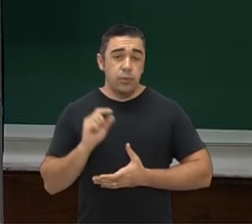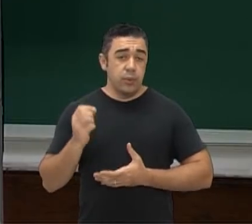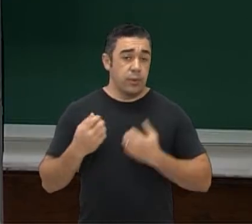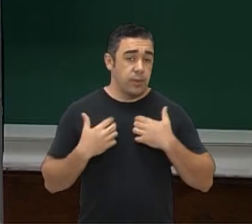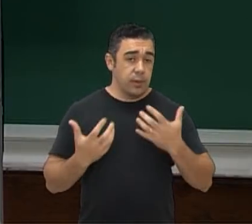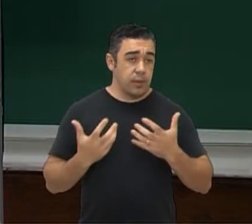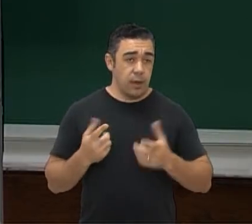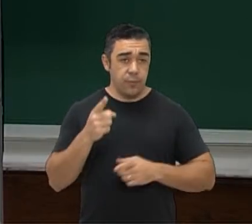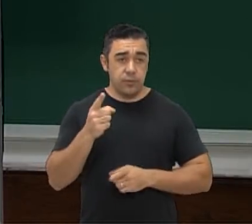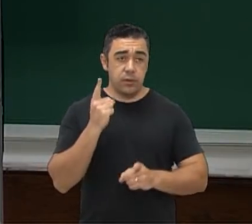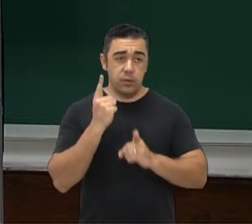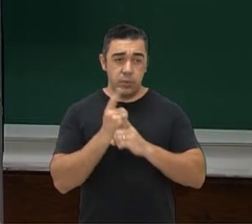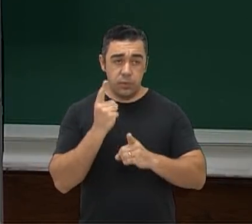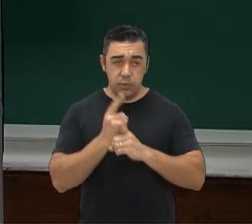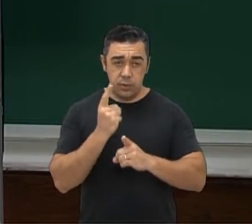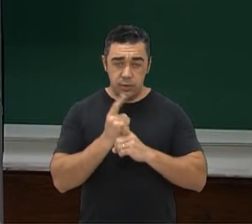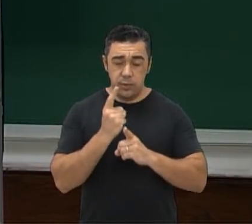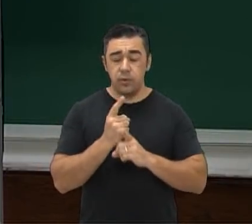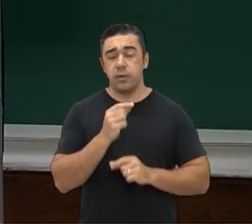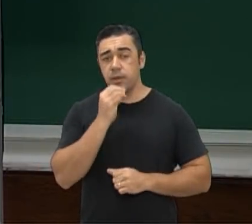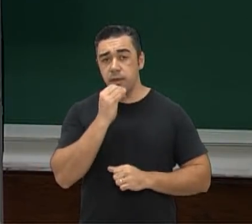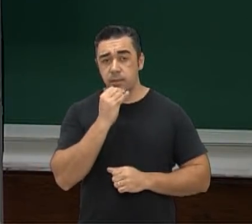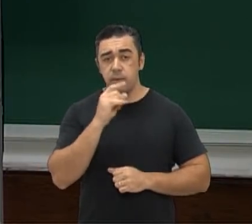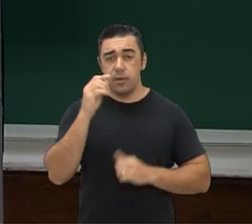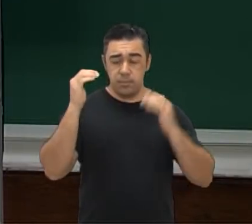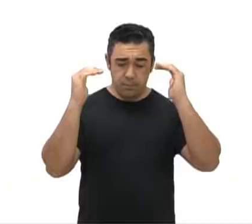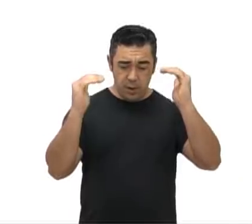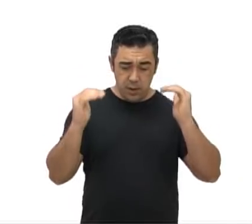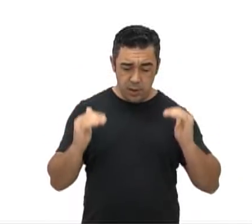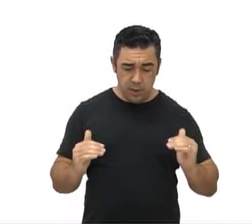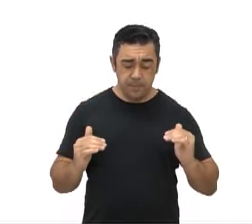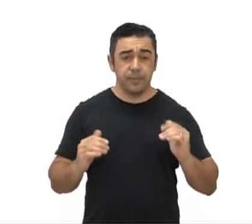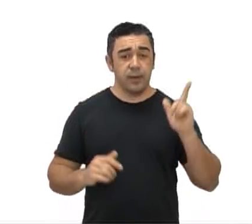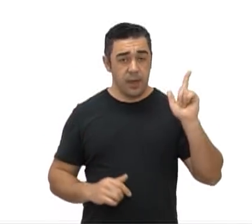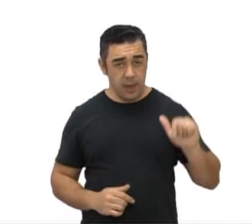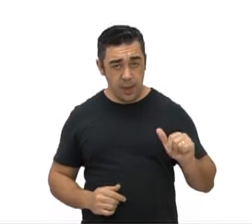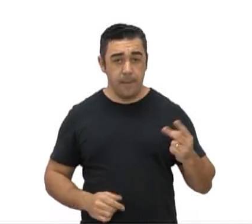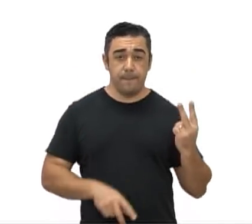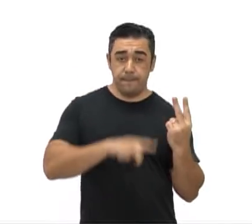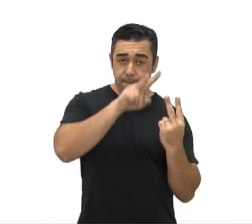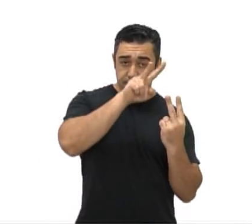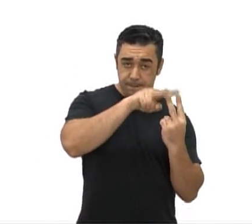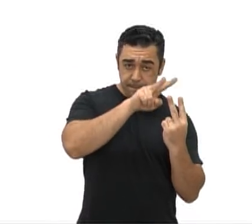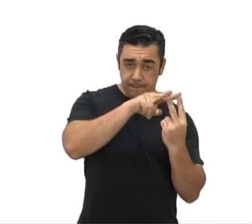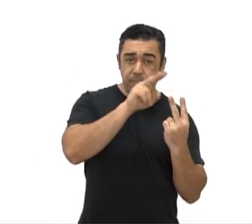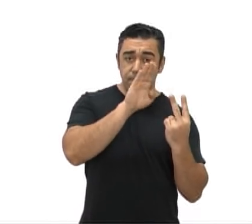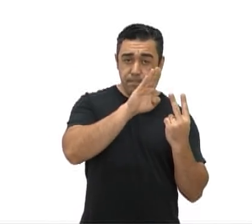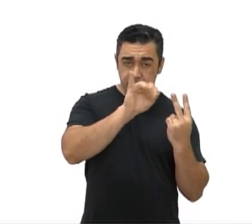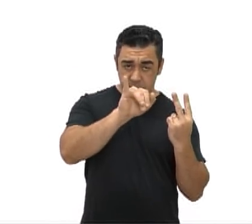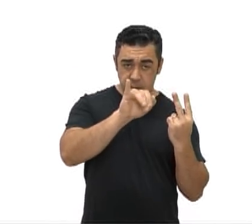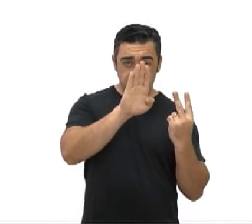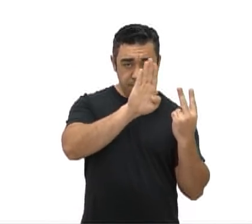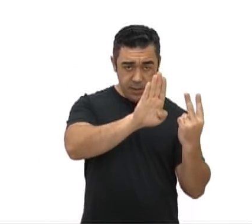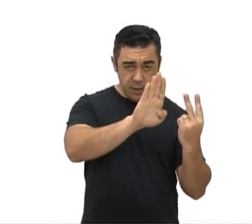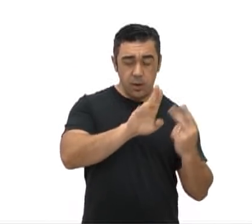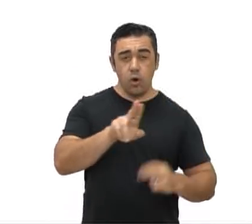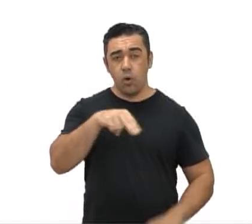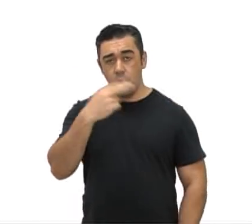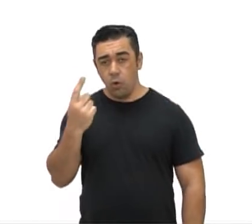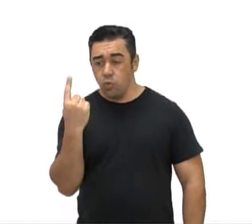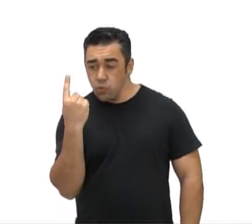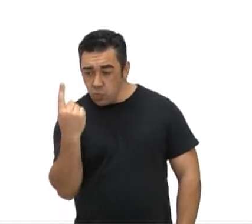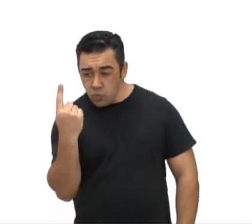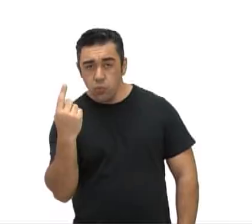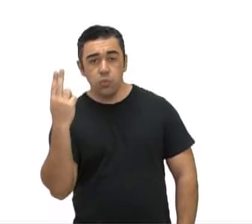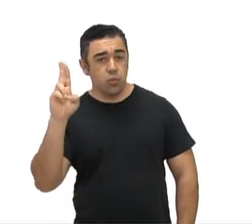quero que vocês identifiquem quais dos adjetivos abaixo são uniformes e quais são biformes.